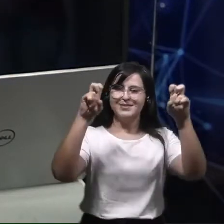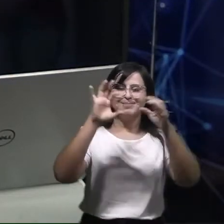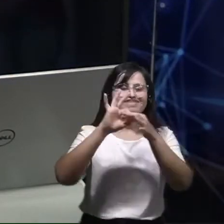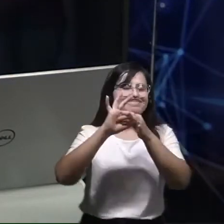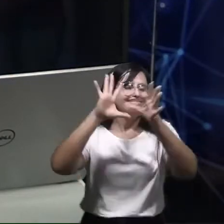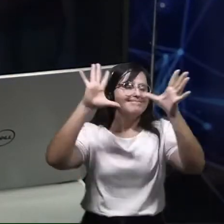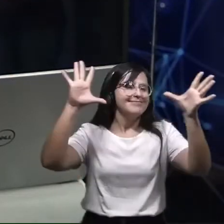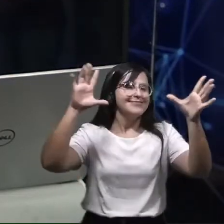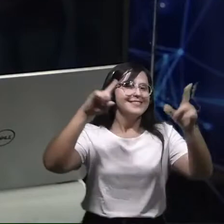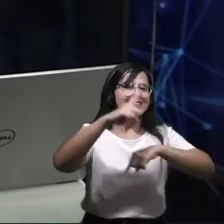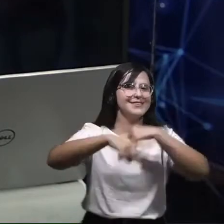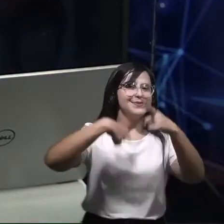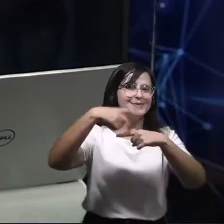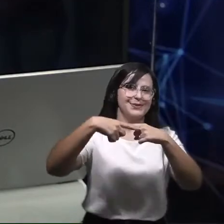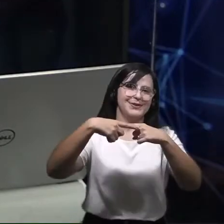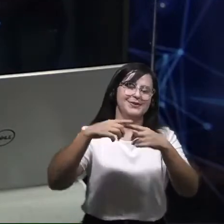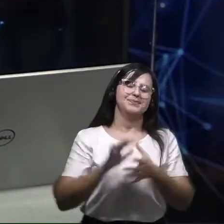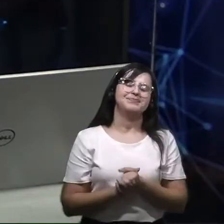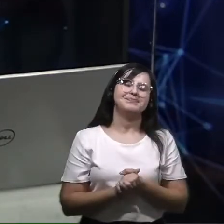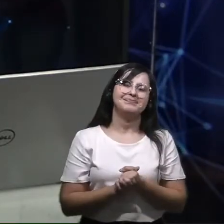Daqui a pouquinho, depois do intervalo.